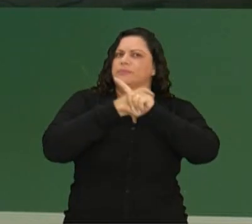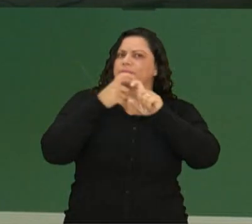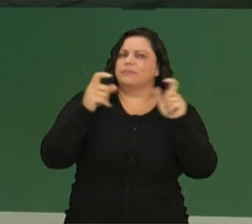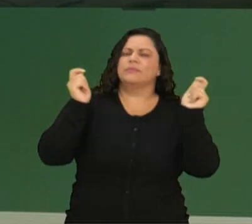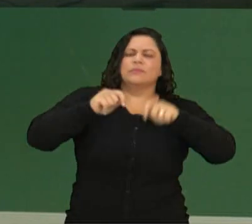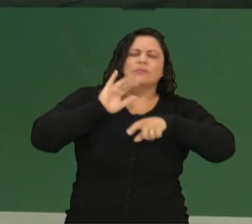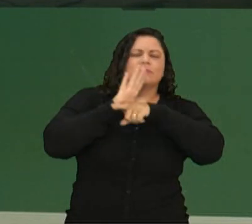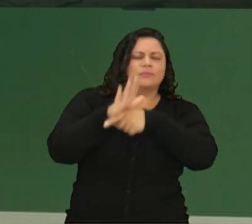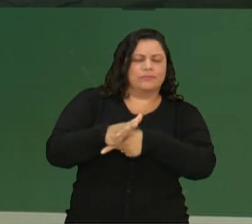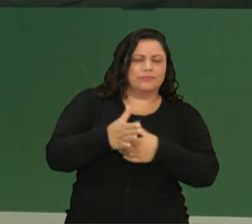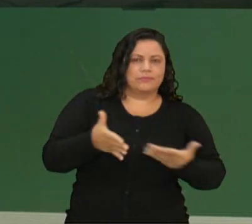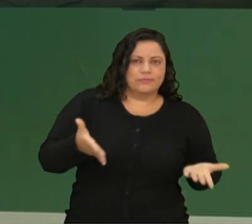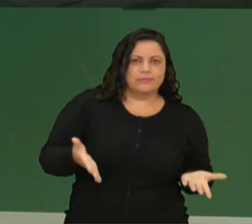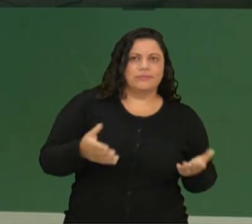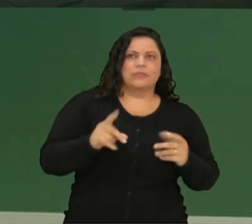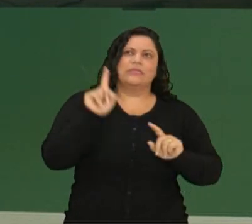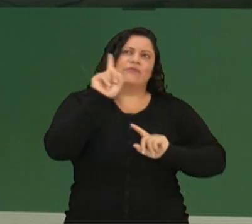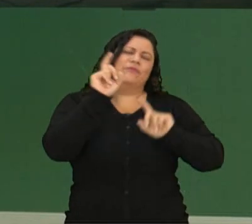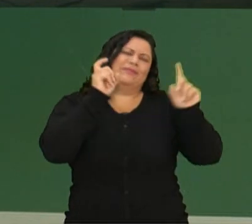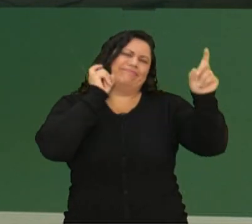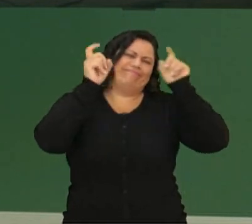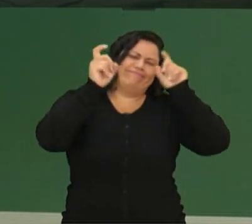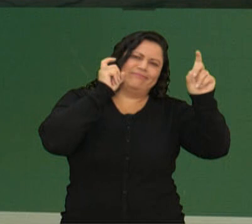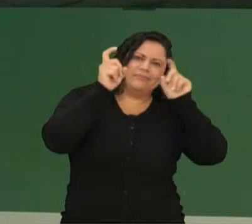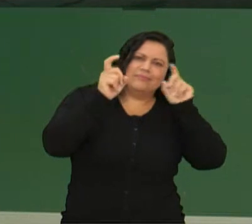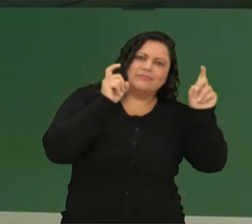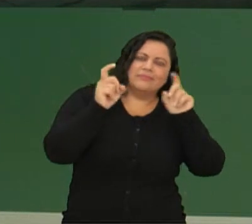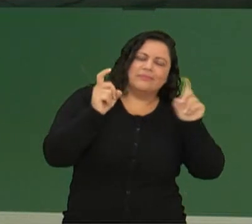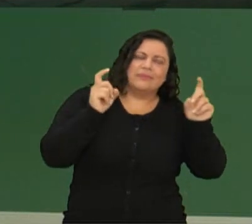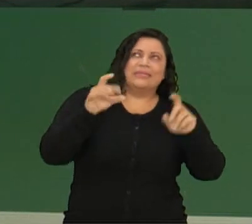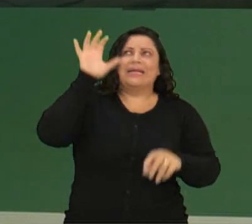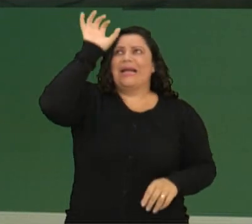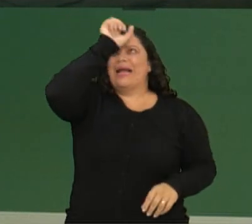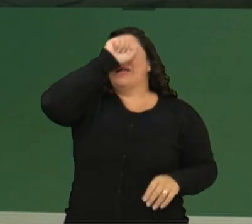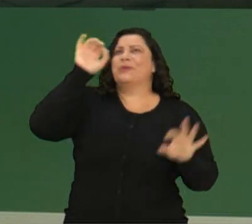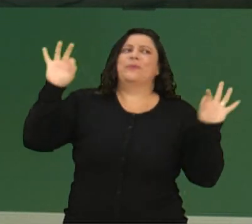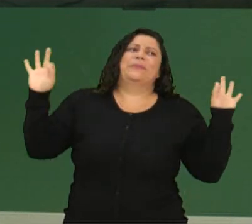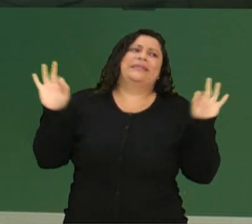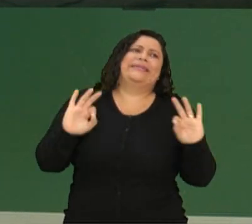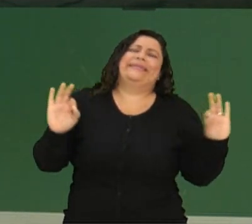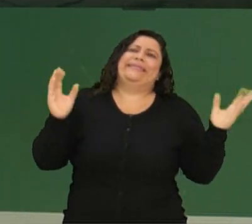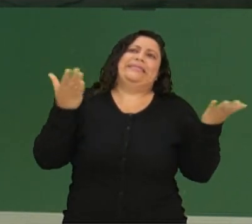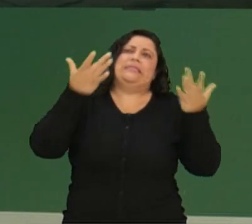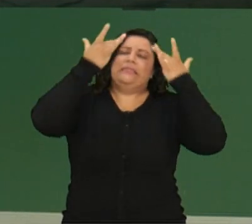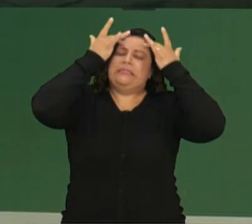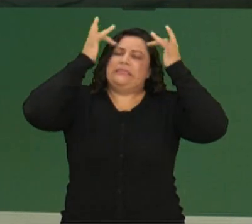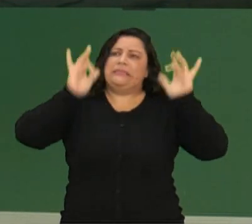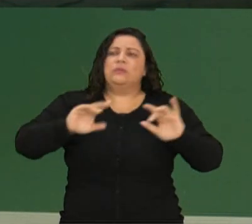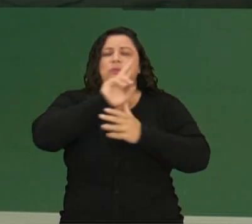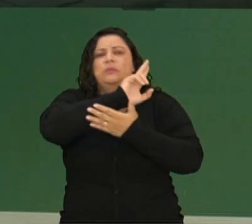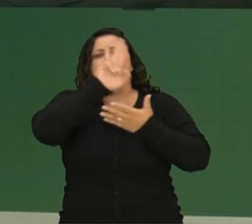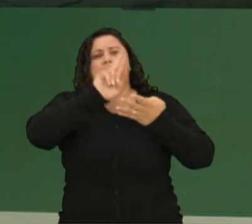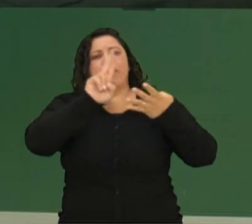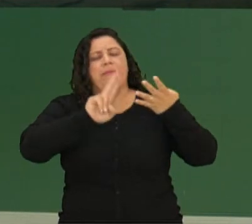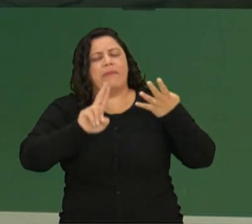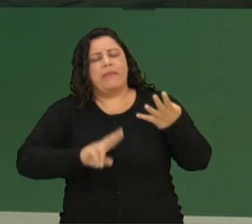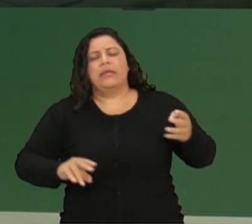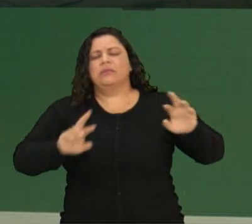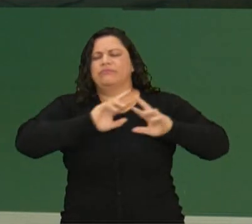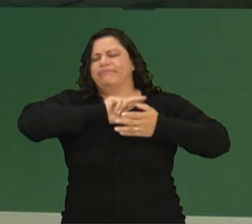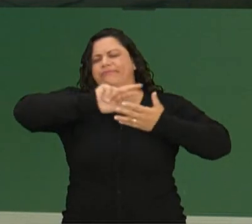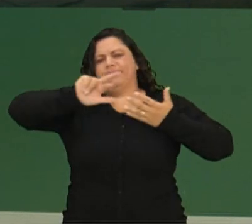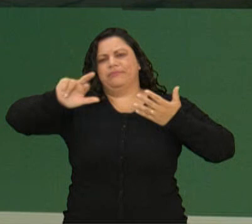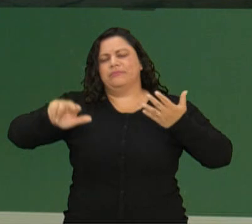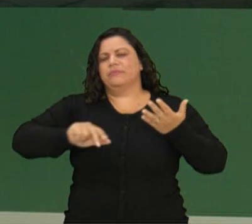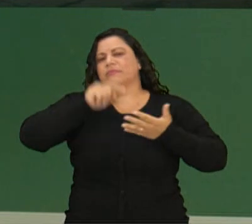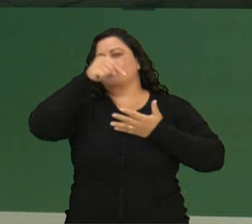fique desesperado, né? Achando que você não aprendeu porque você não decorou, não sabe todos os nomes. São muitos nomes,